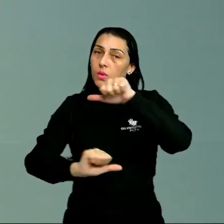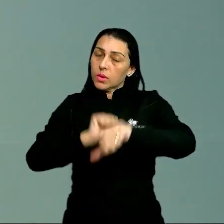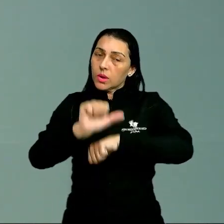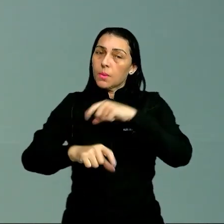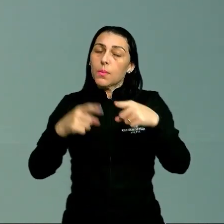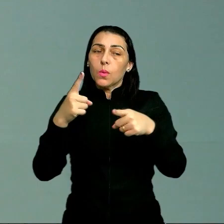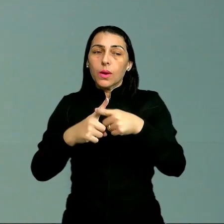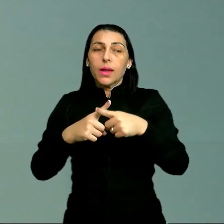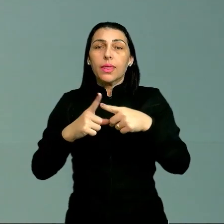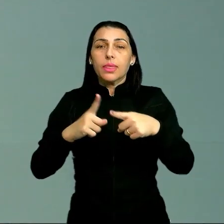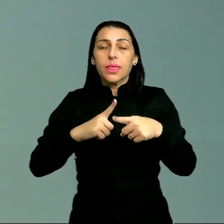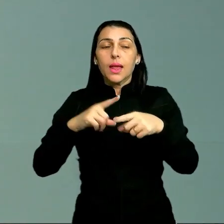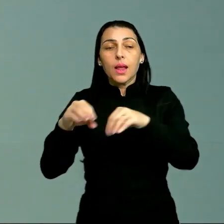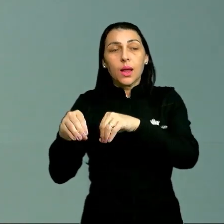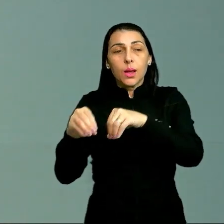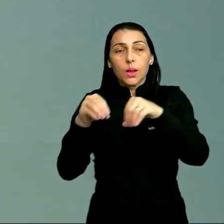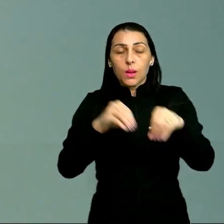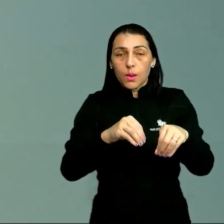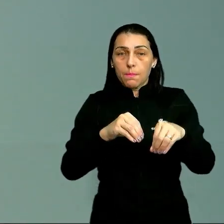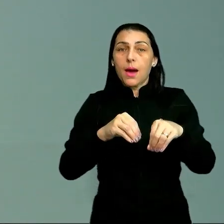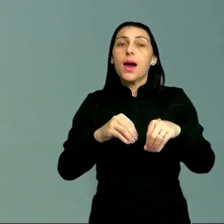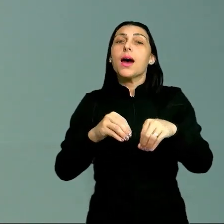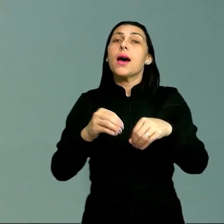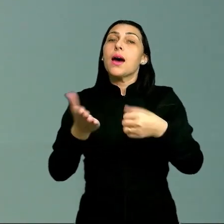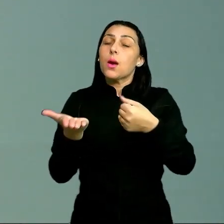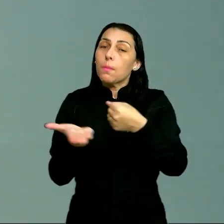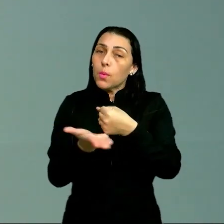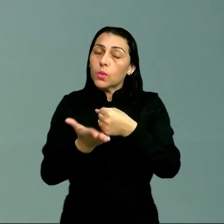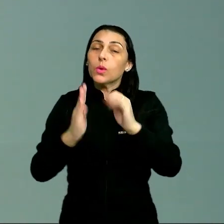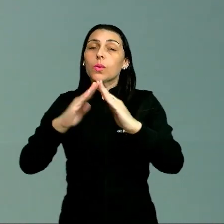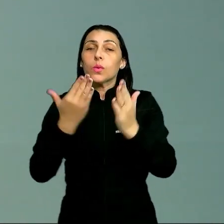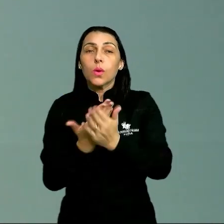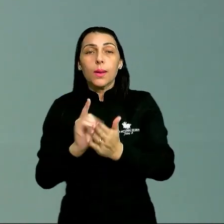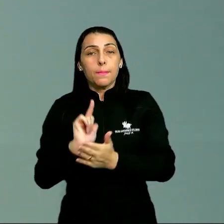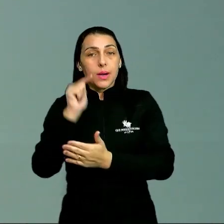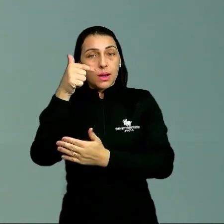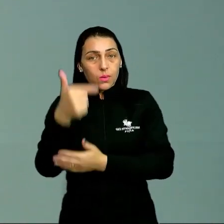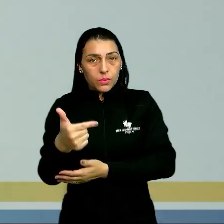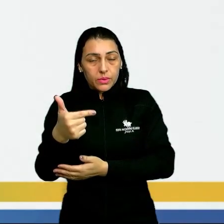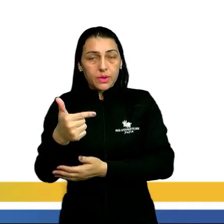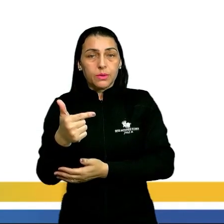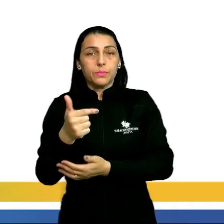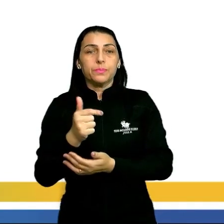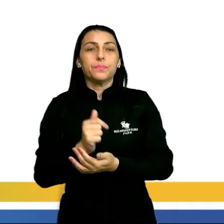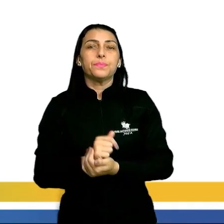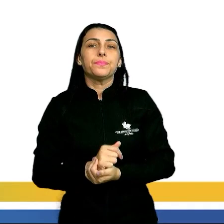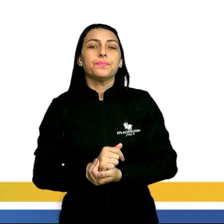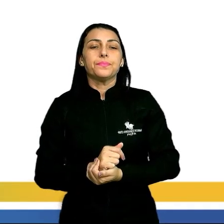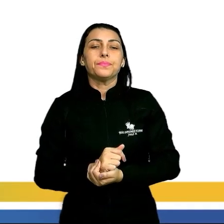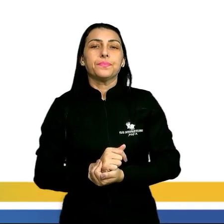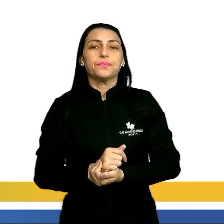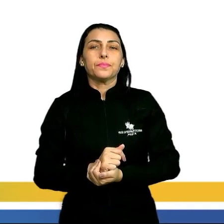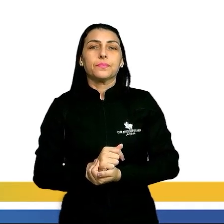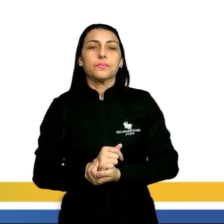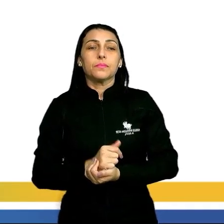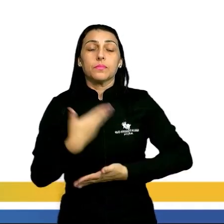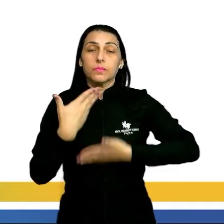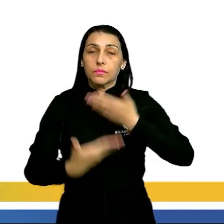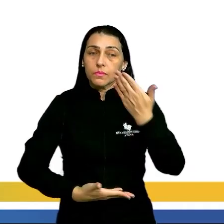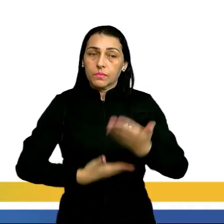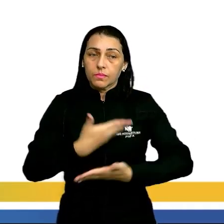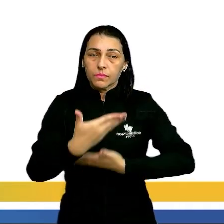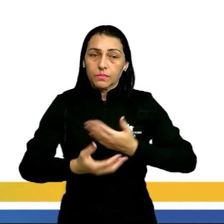a passagem para o modernismo, é de uma escola para outra, tá? Com relação